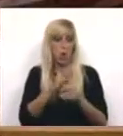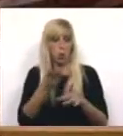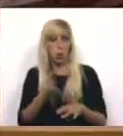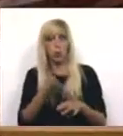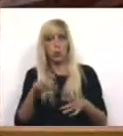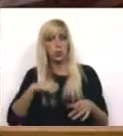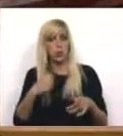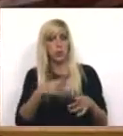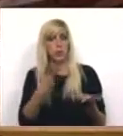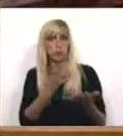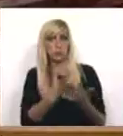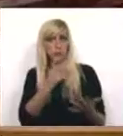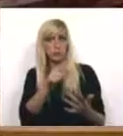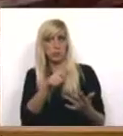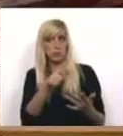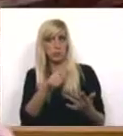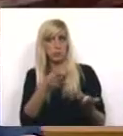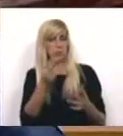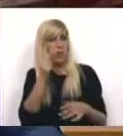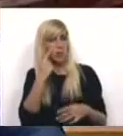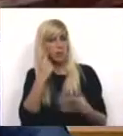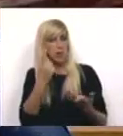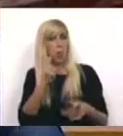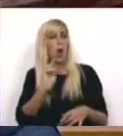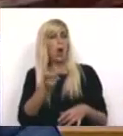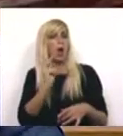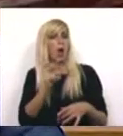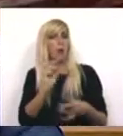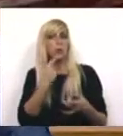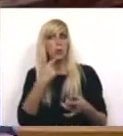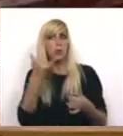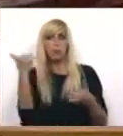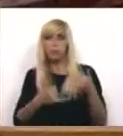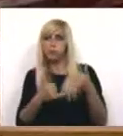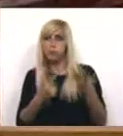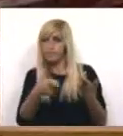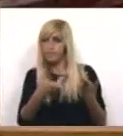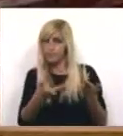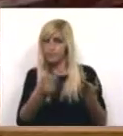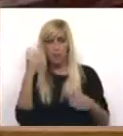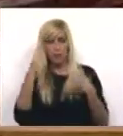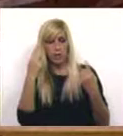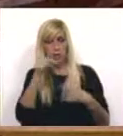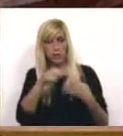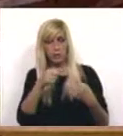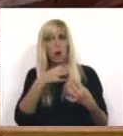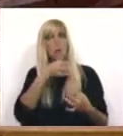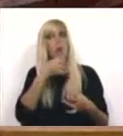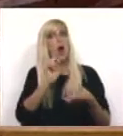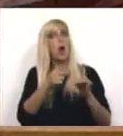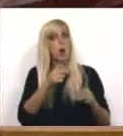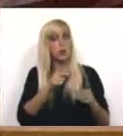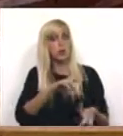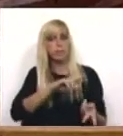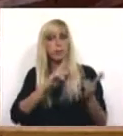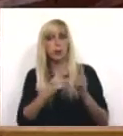qual os verdes chamam a atenção há anos e que não pode ser secundarizada nesta reflexão. Estamos a falar das